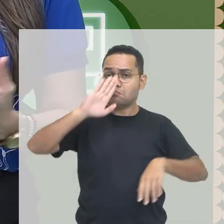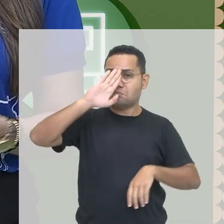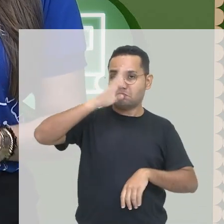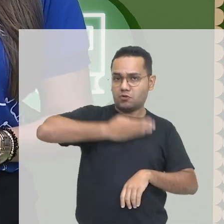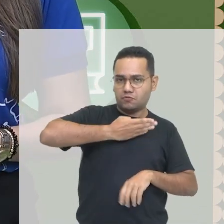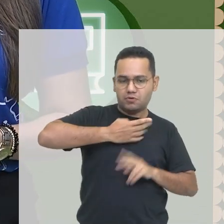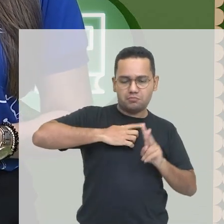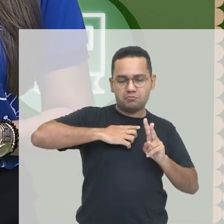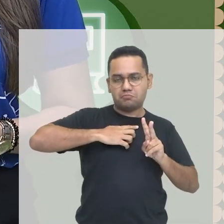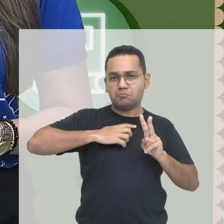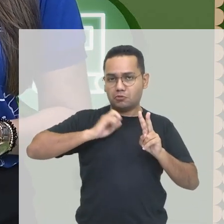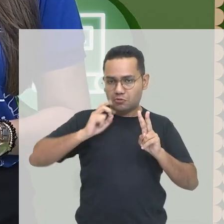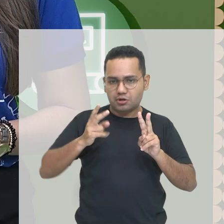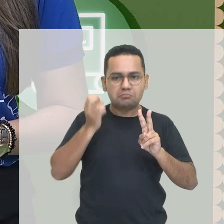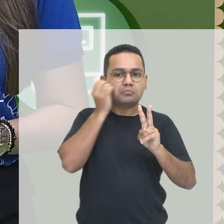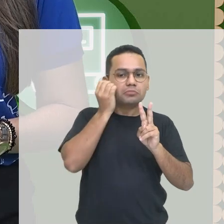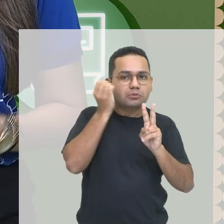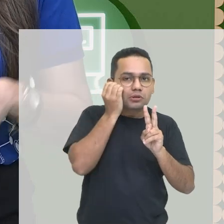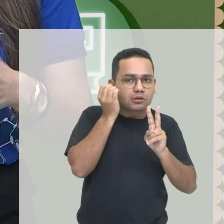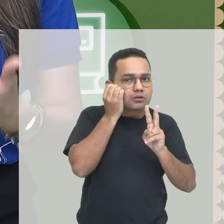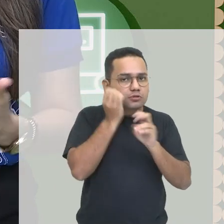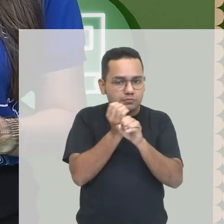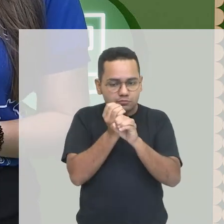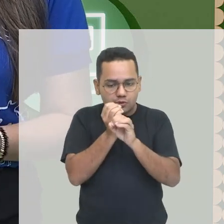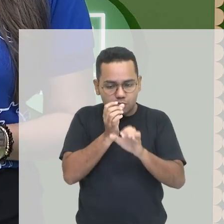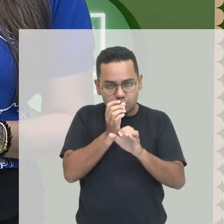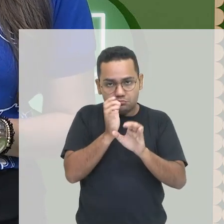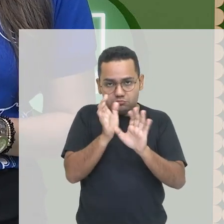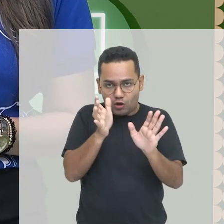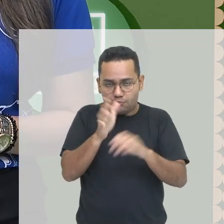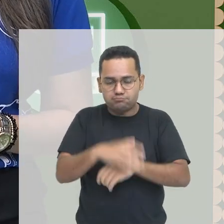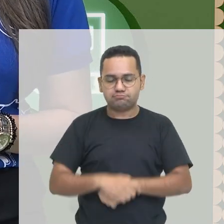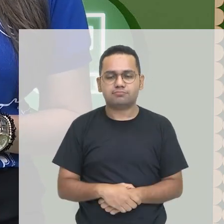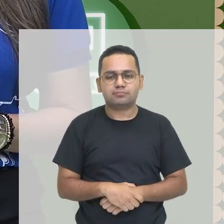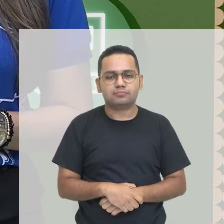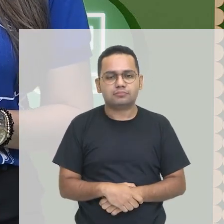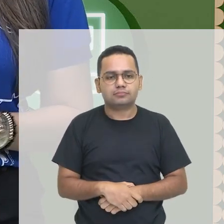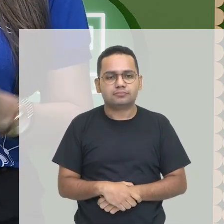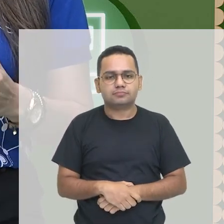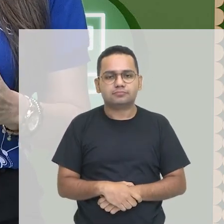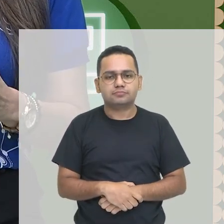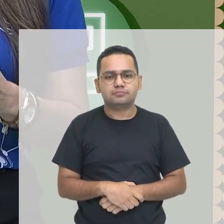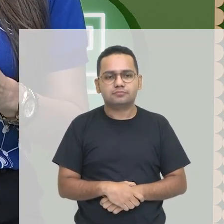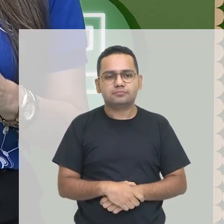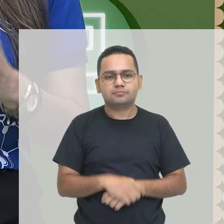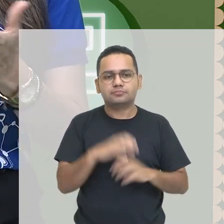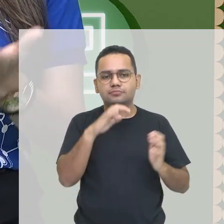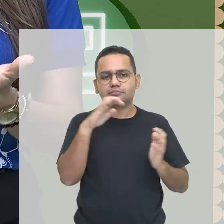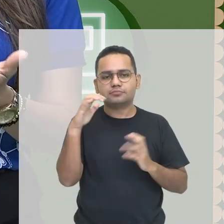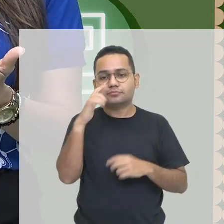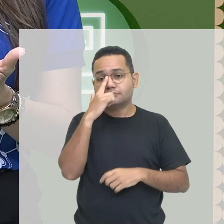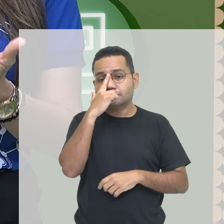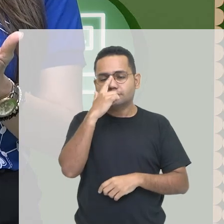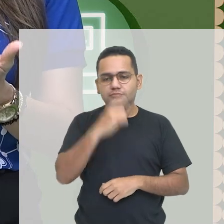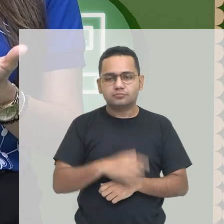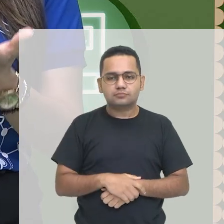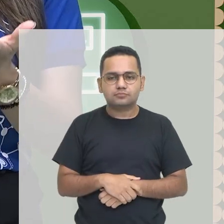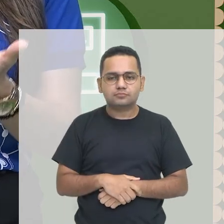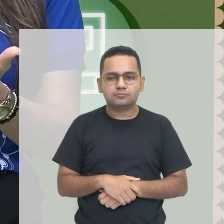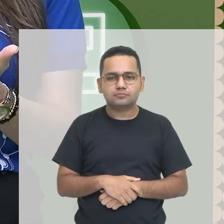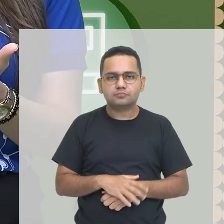isso em laboratório. Mas aí surgiu a questão de como é que esses seres